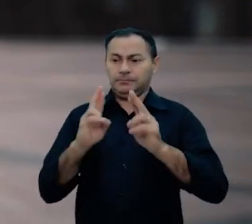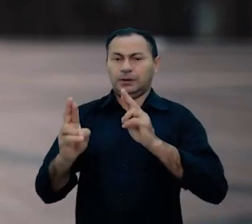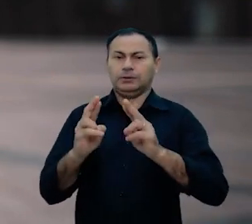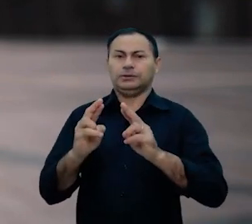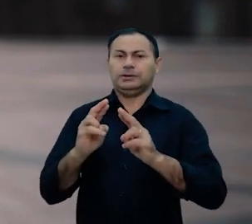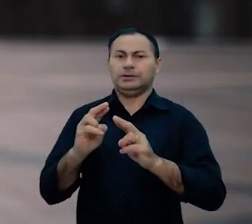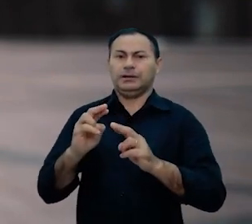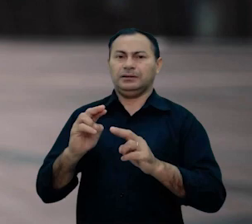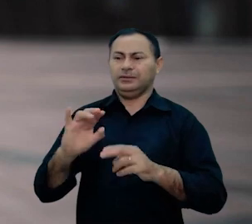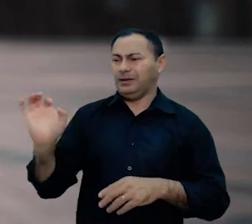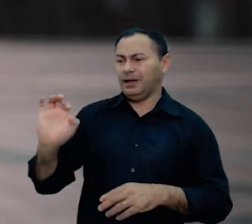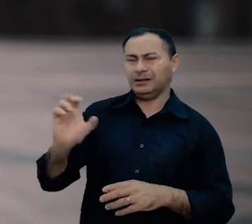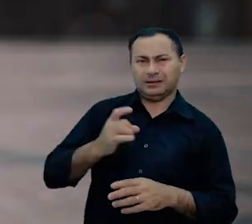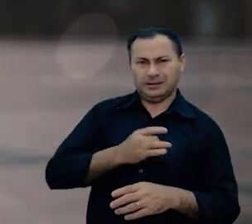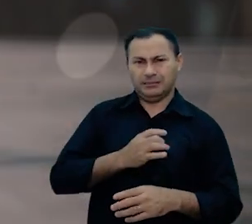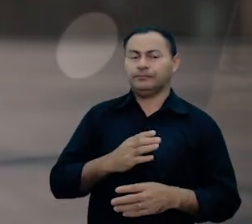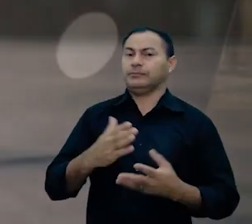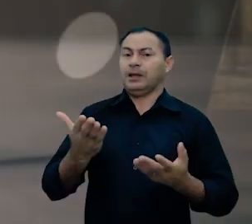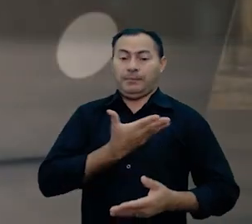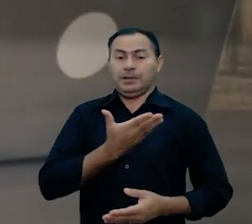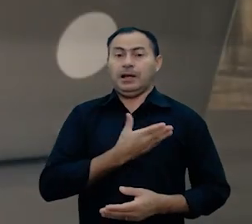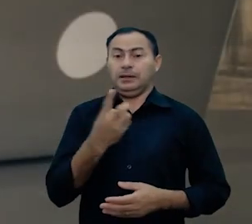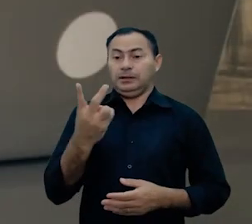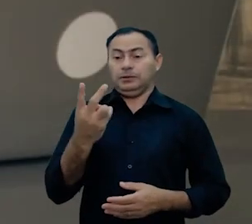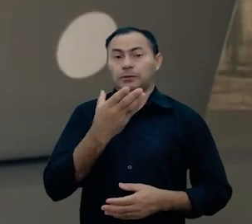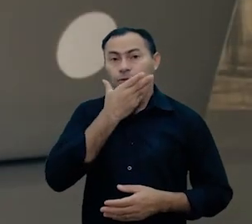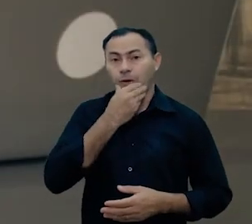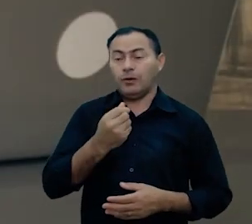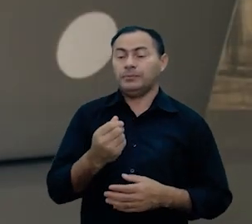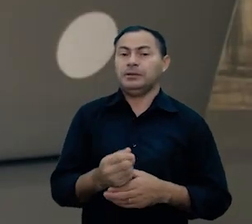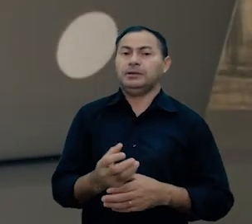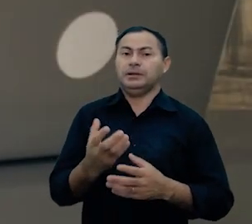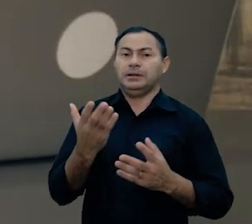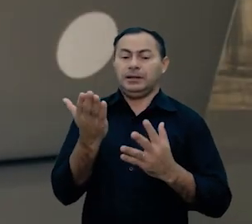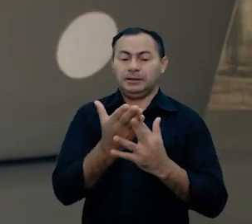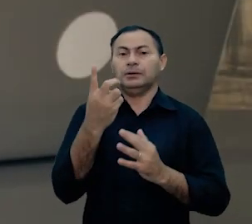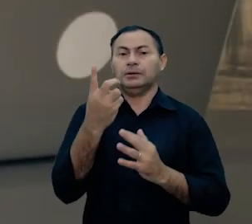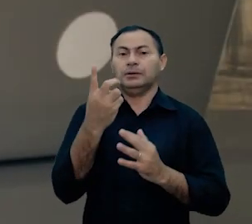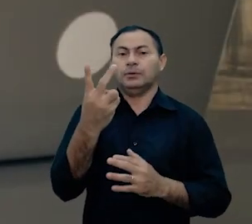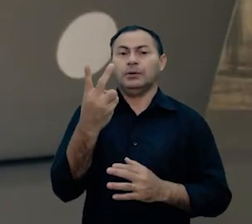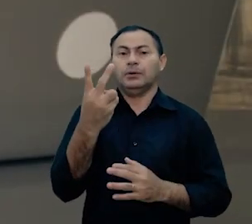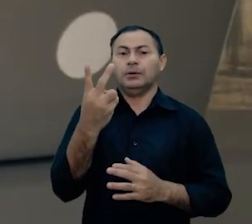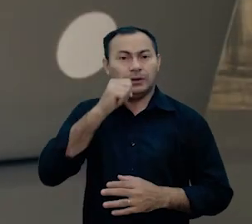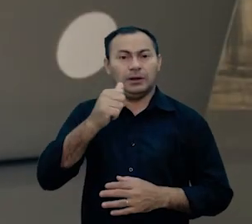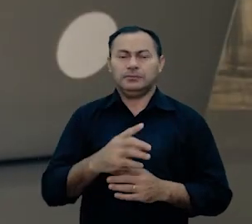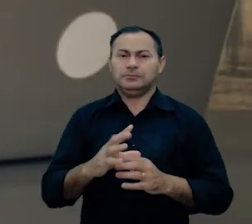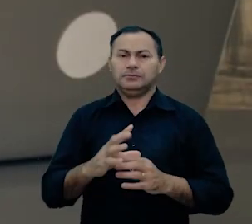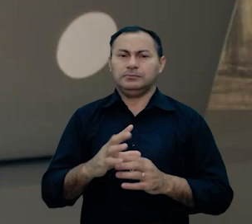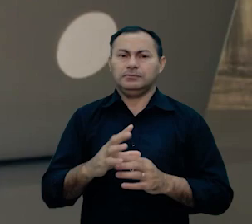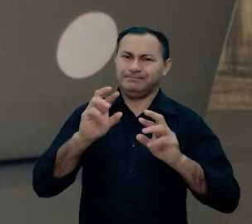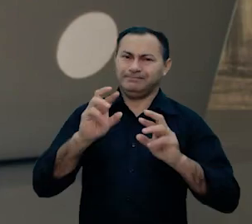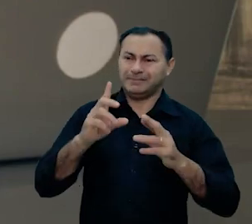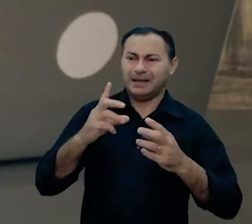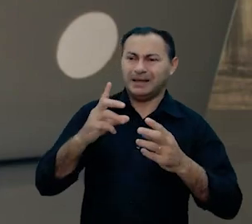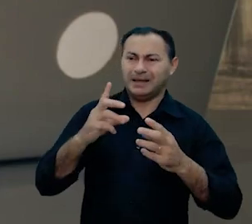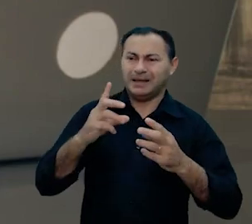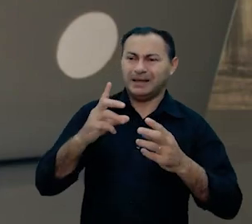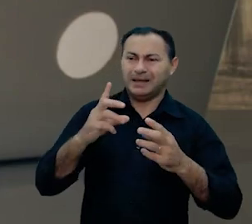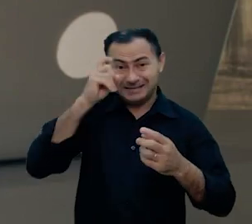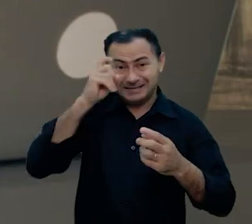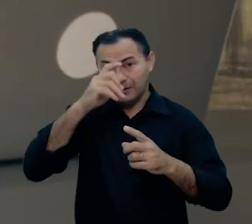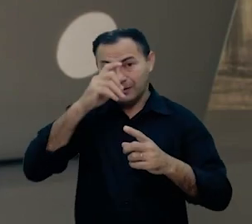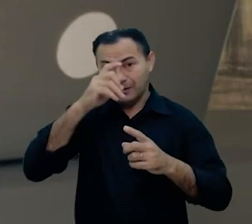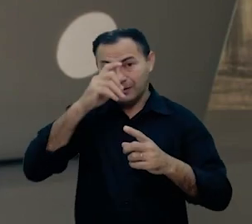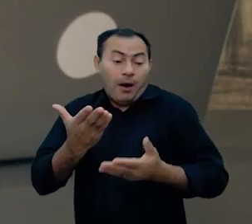relação homossexual. A amizade entre 2 homens e entre 2 mulheres é uma questão delicada. A amizade, o amor